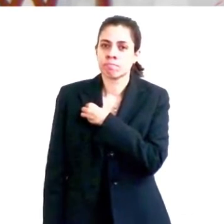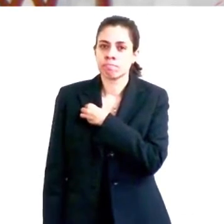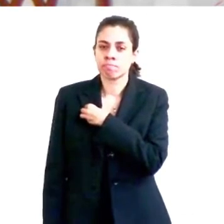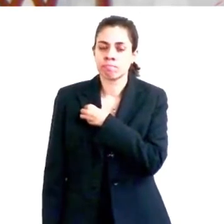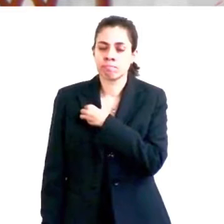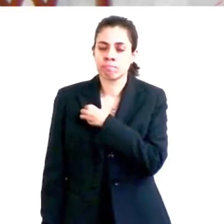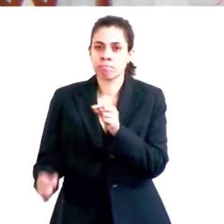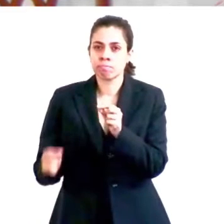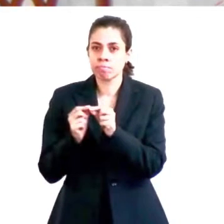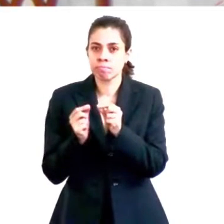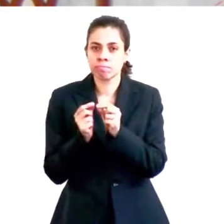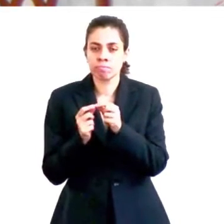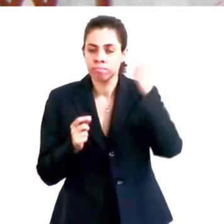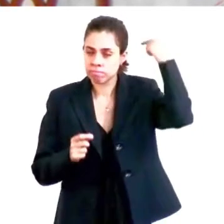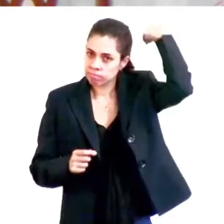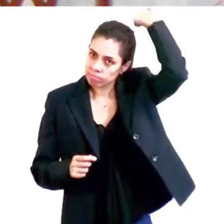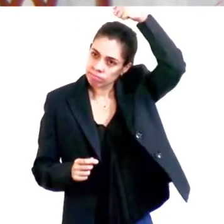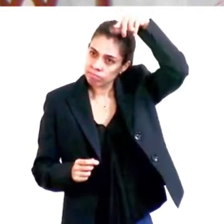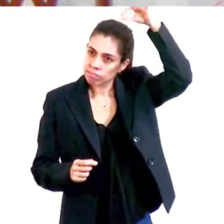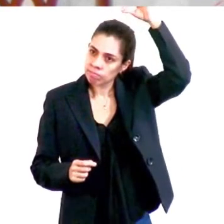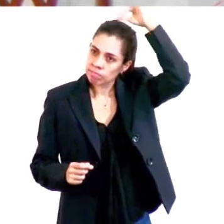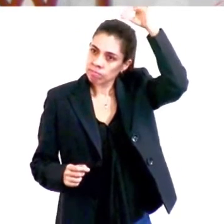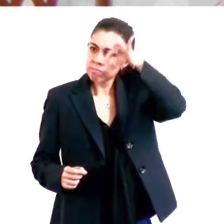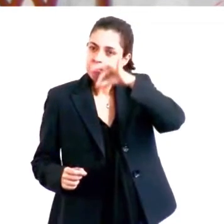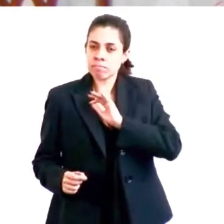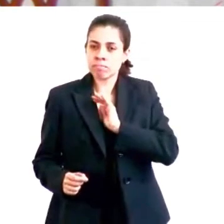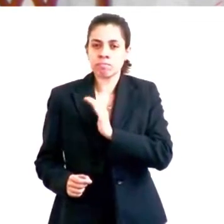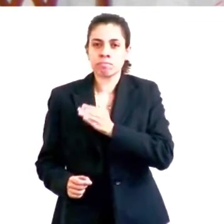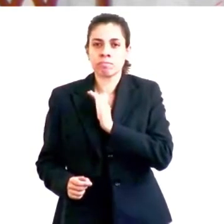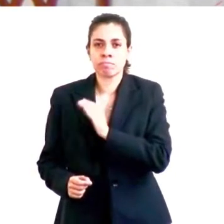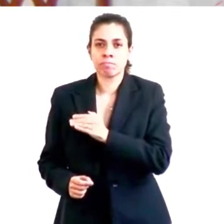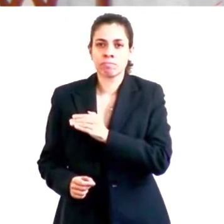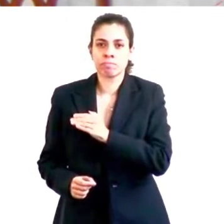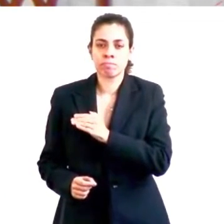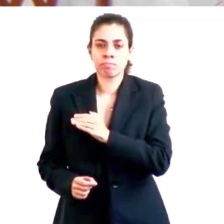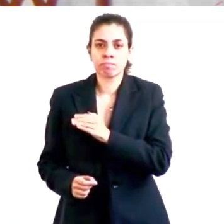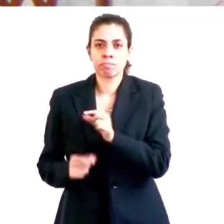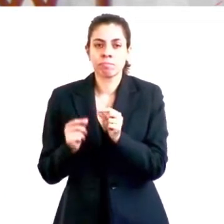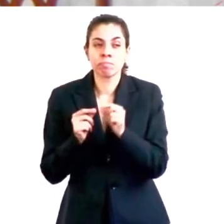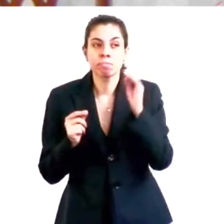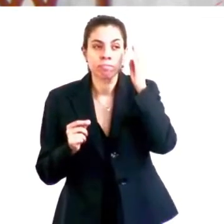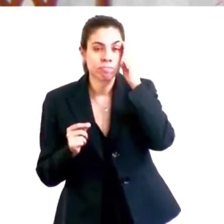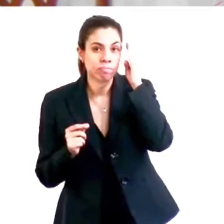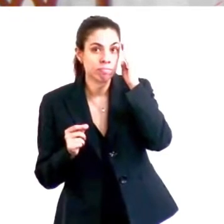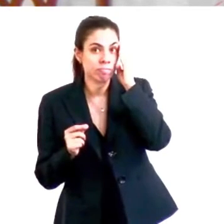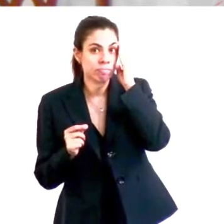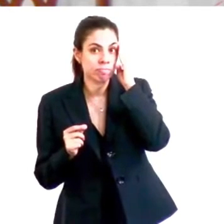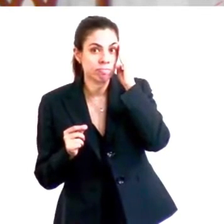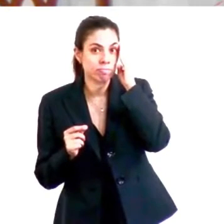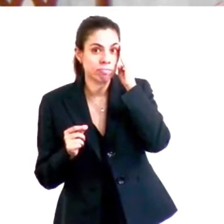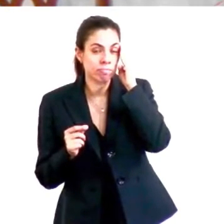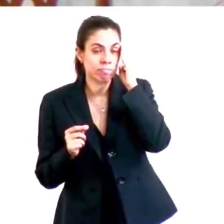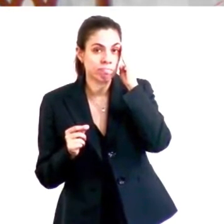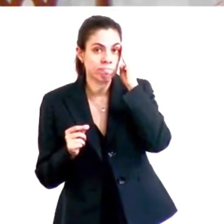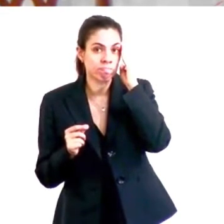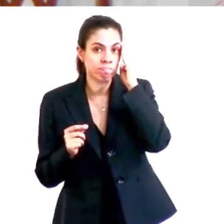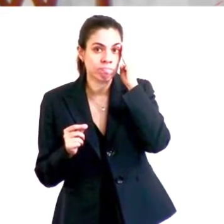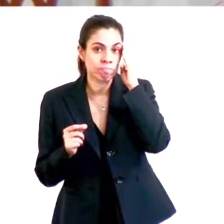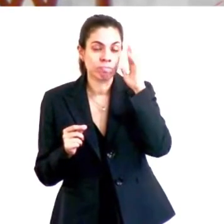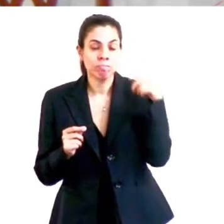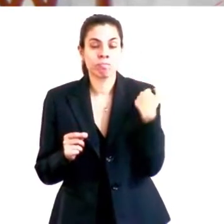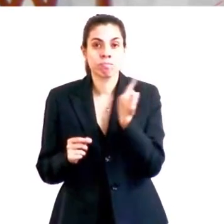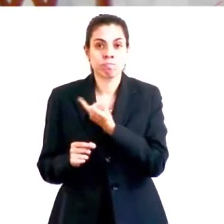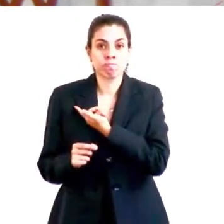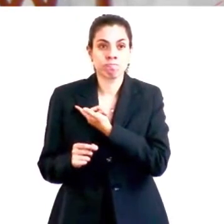pelo Espírito Santo, que nos convence da justiça e do juízo. E além disso, é um motor